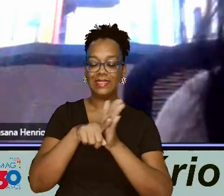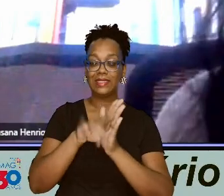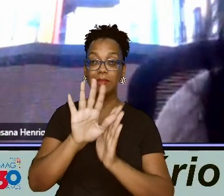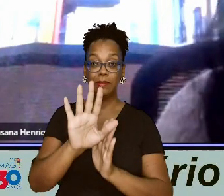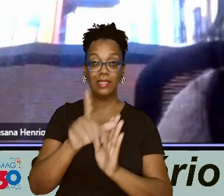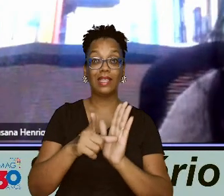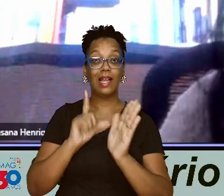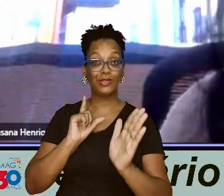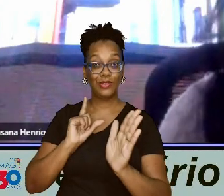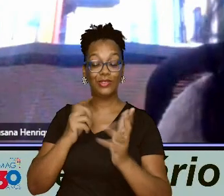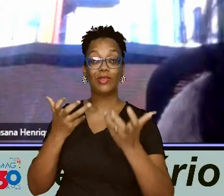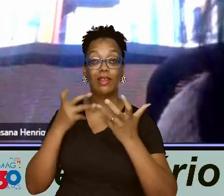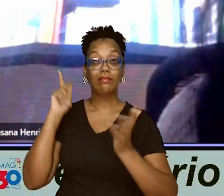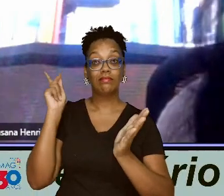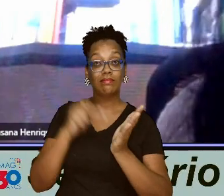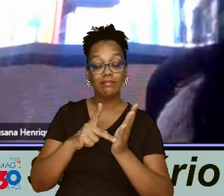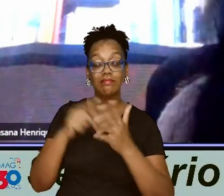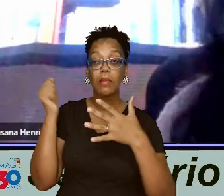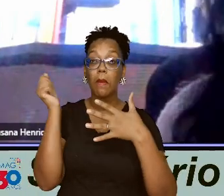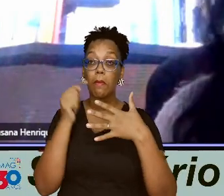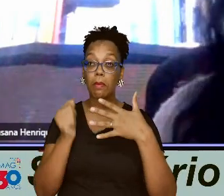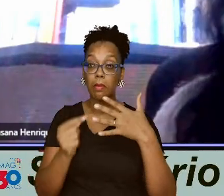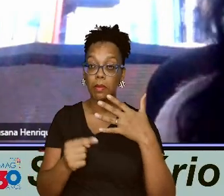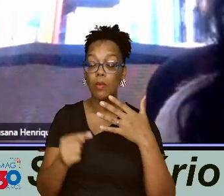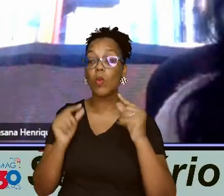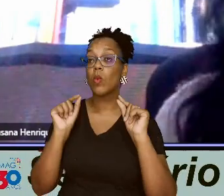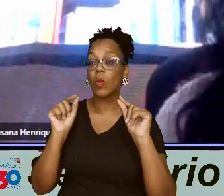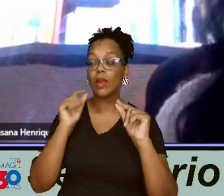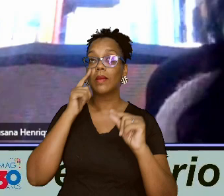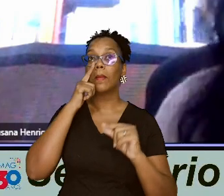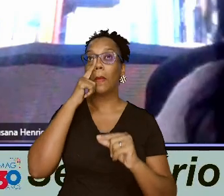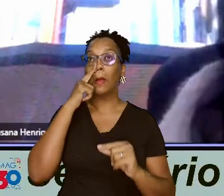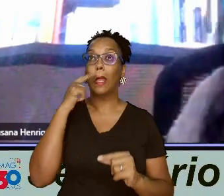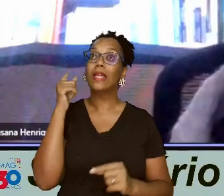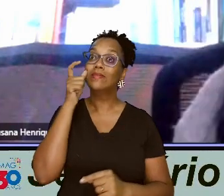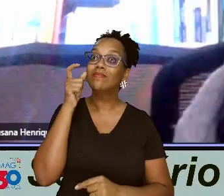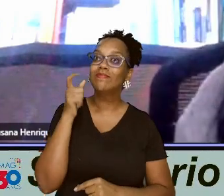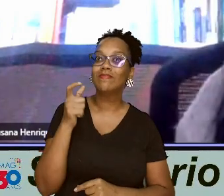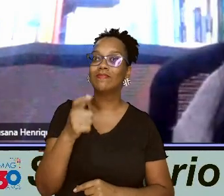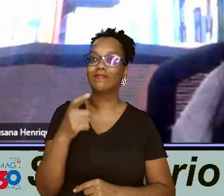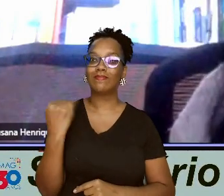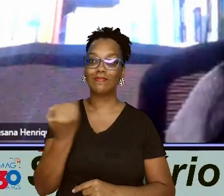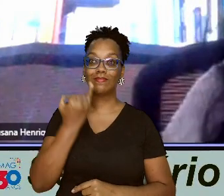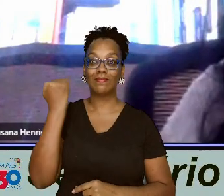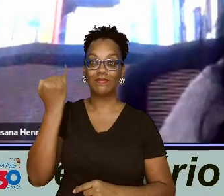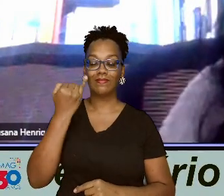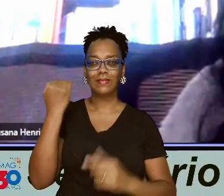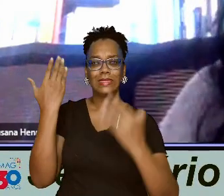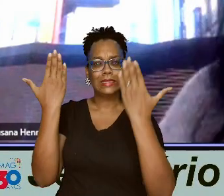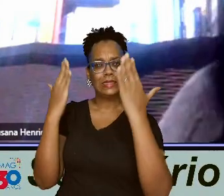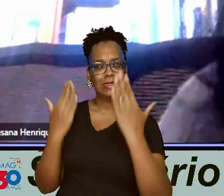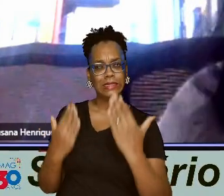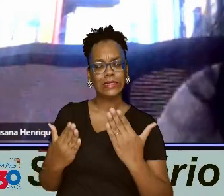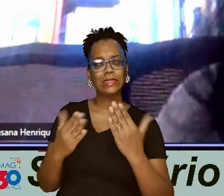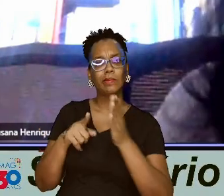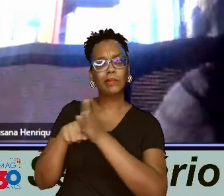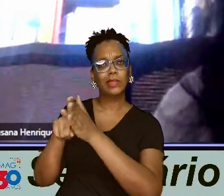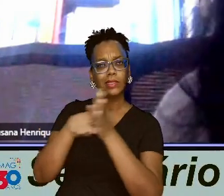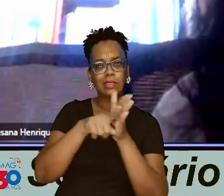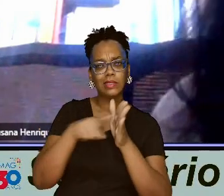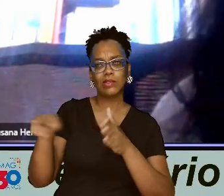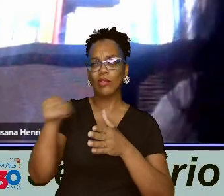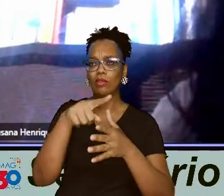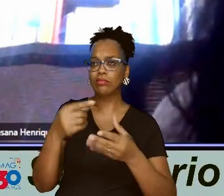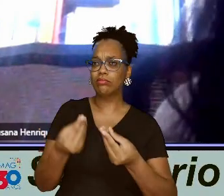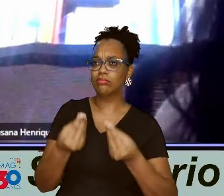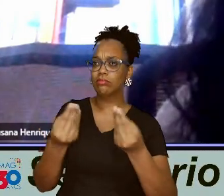queria realmente pontuar o quanto que é interessante, tão interessantes os dados de pesquisa que vocês trazem, mas